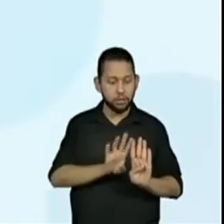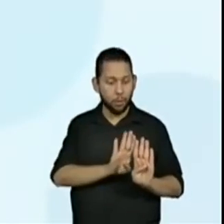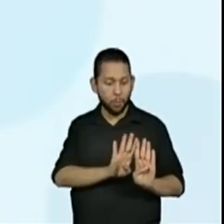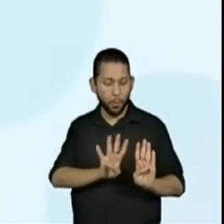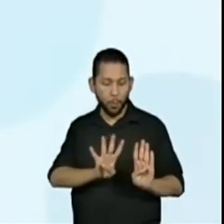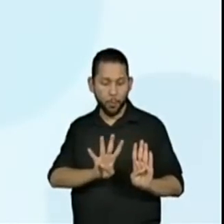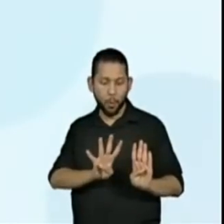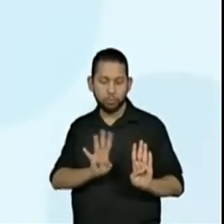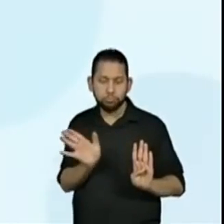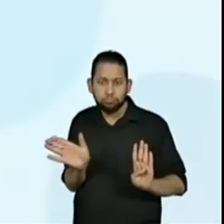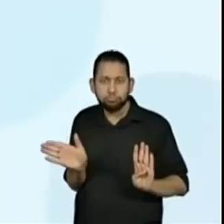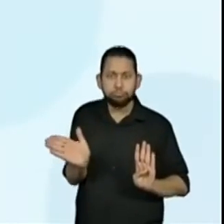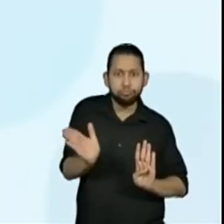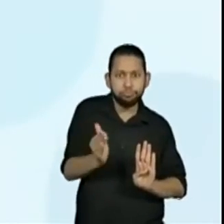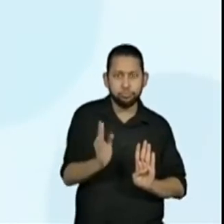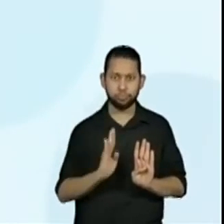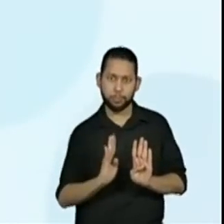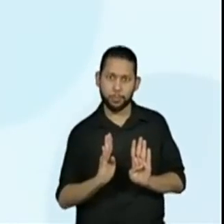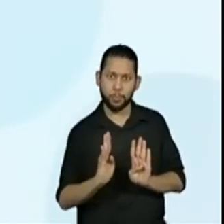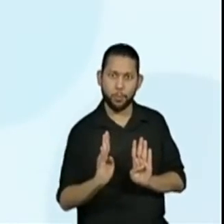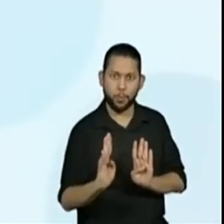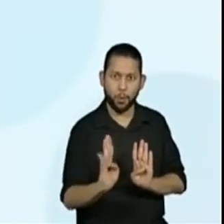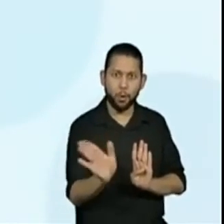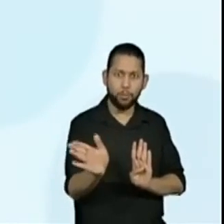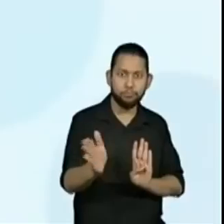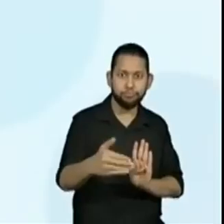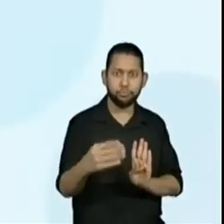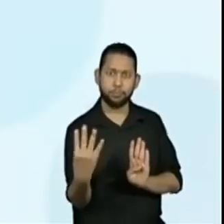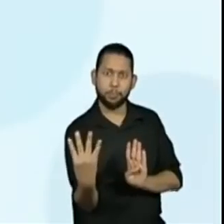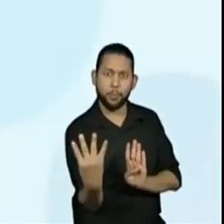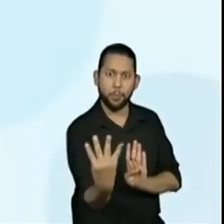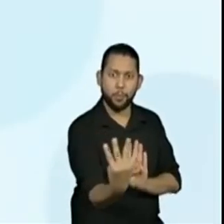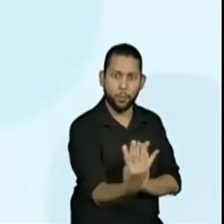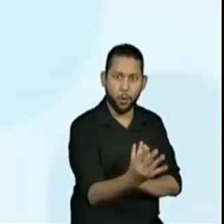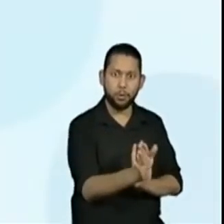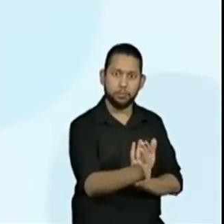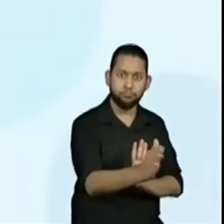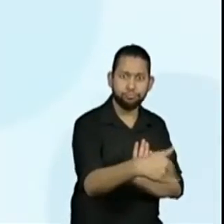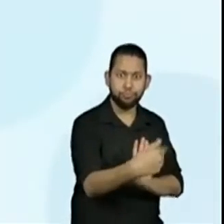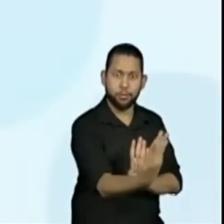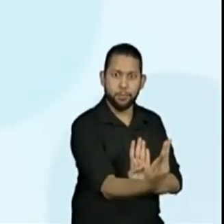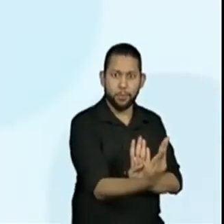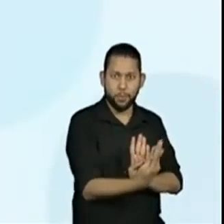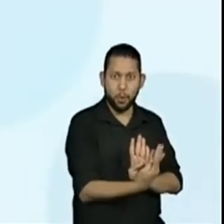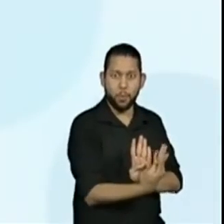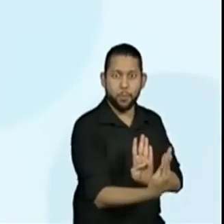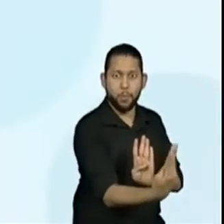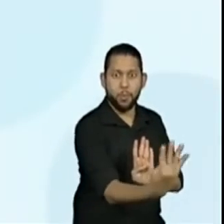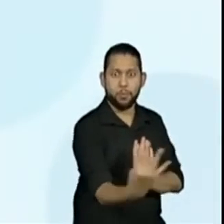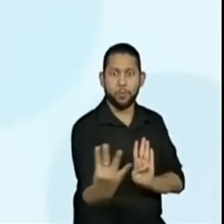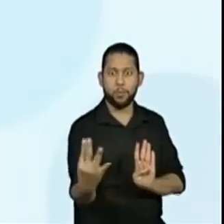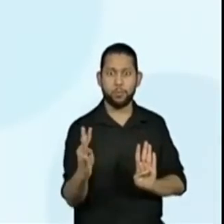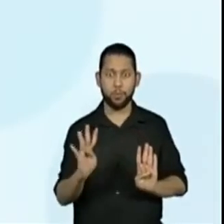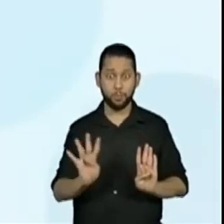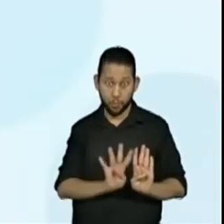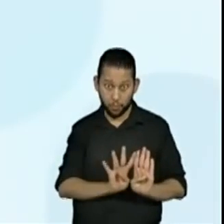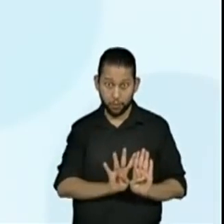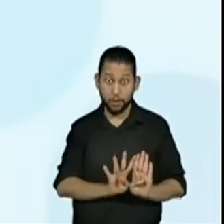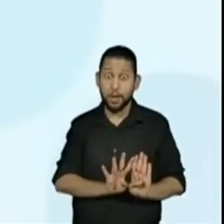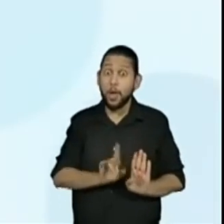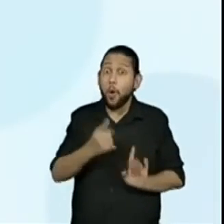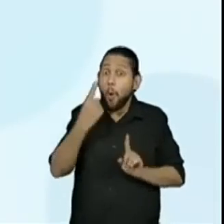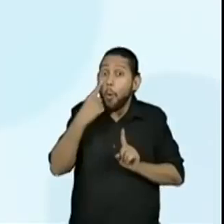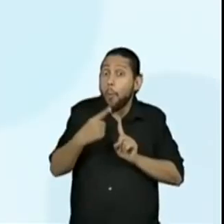malha quadriculada a algumas opções Observe algumas opções Eu